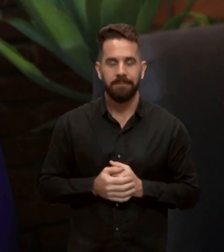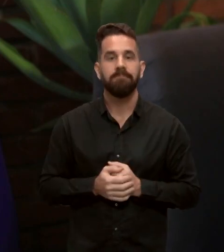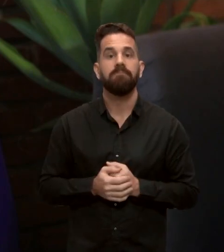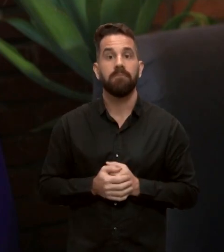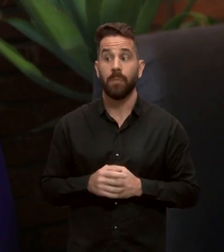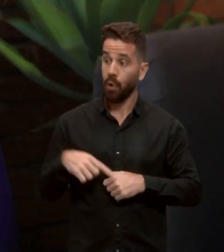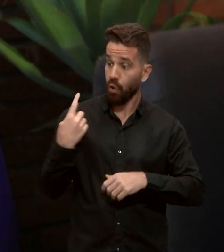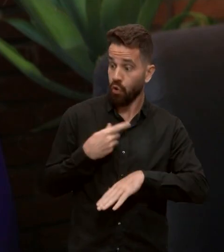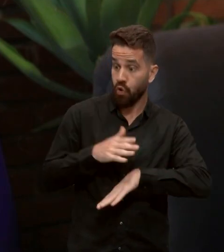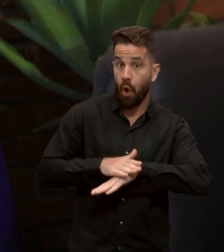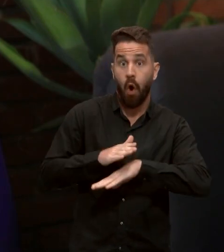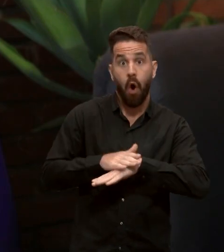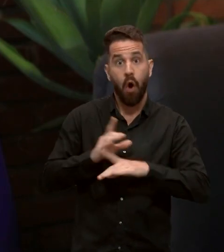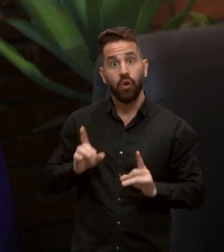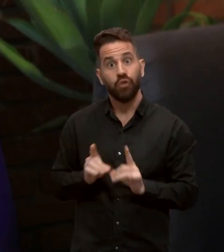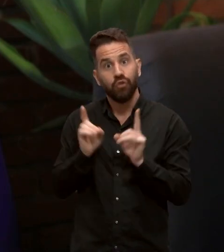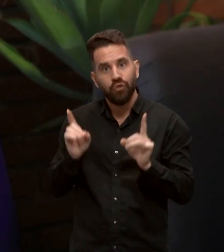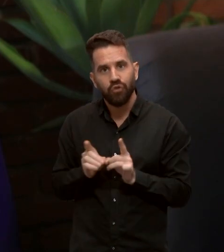no sentido de